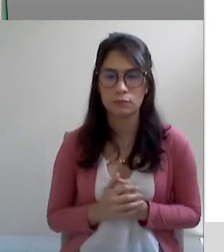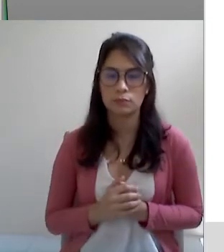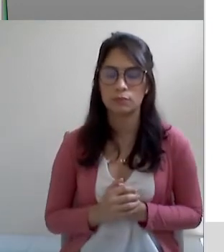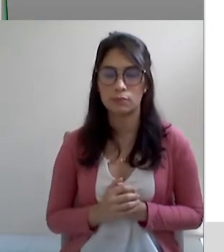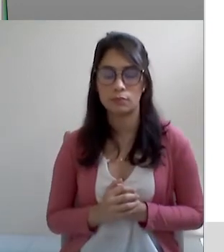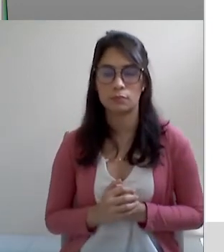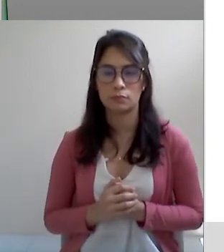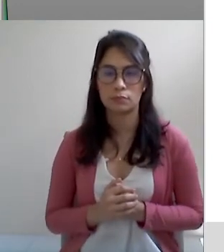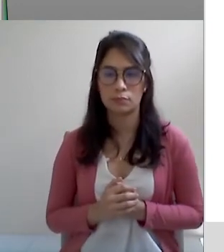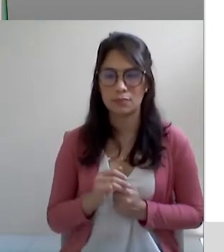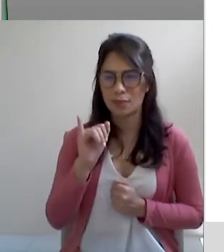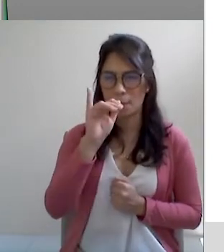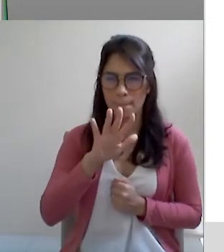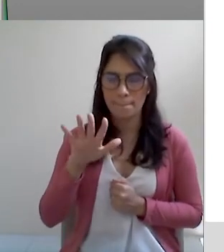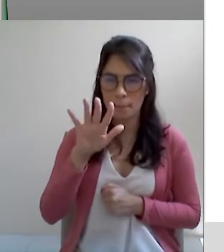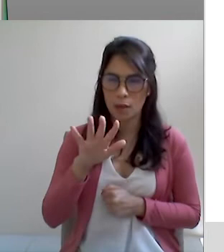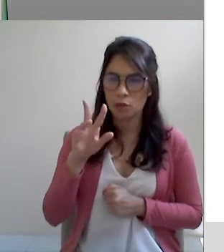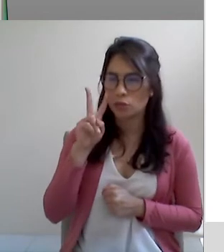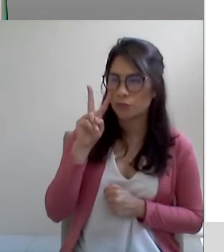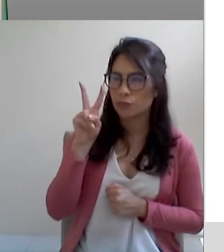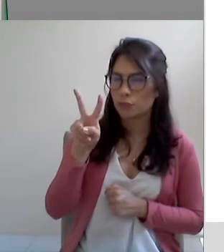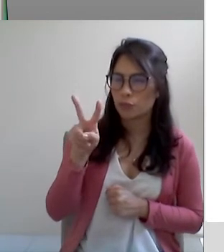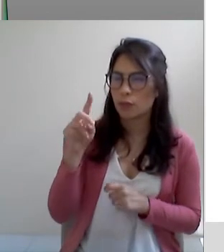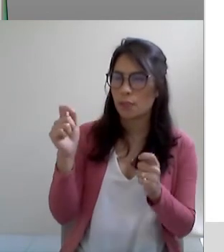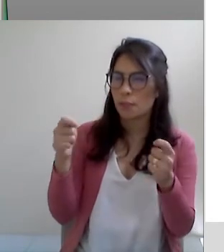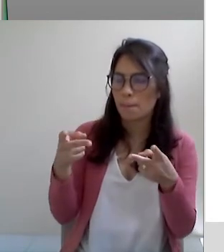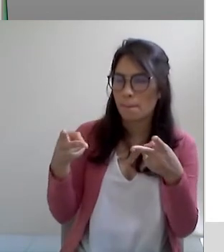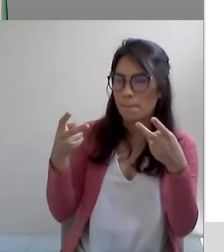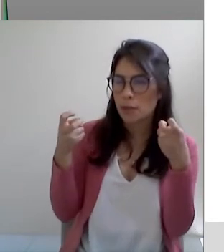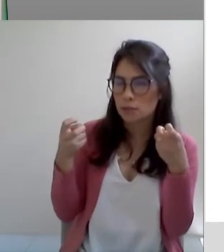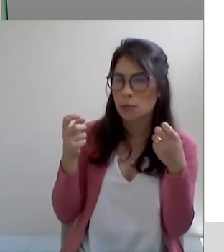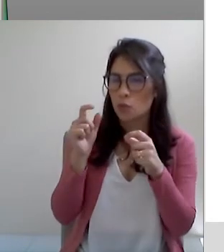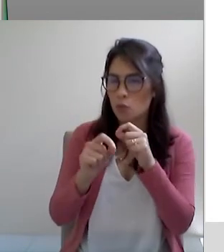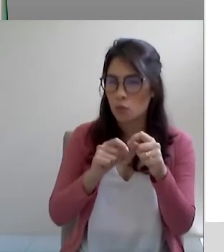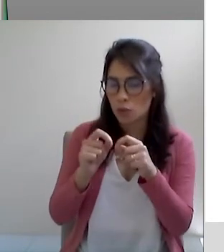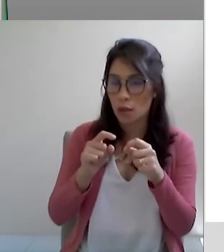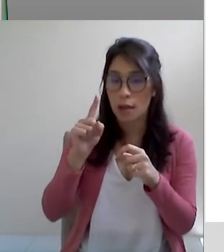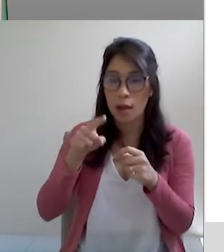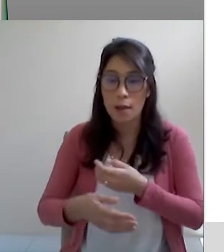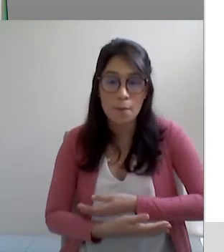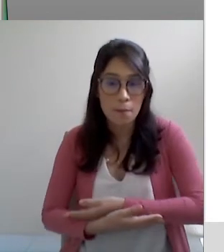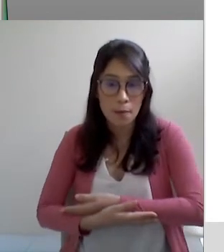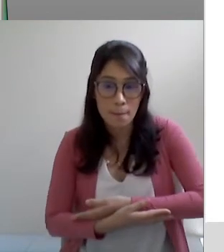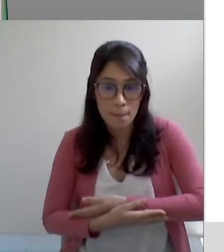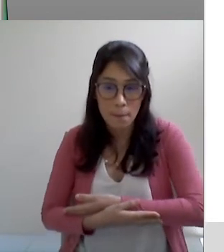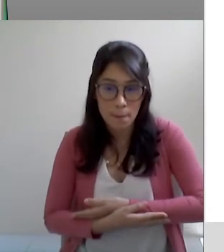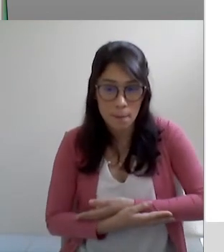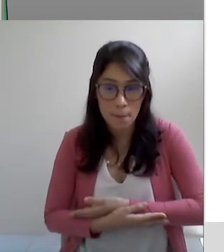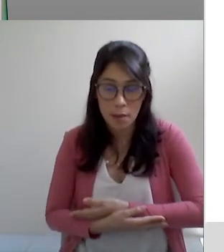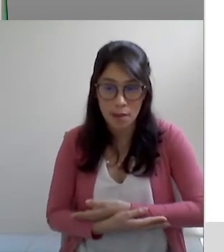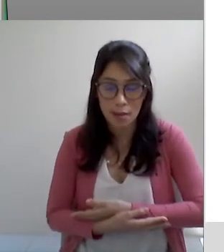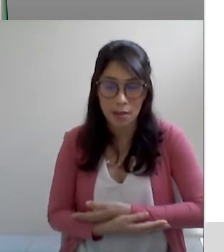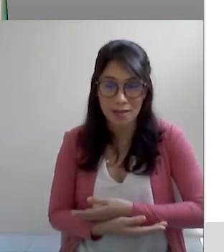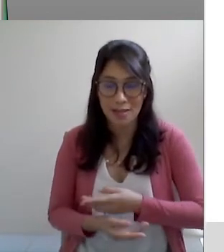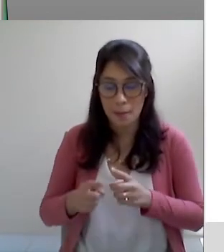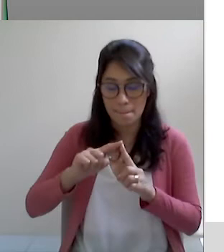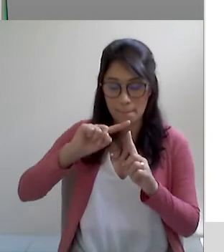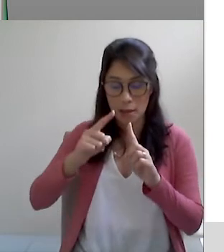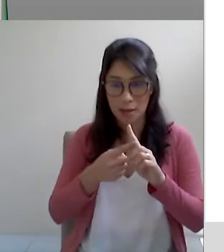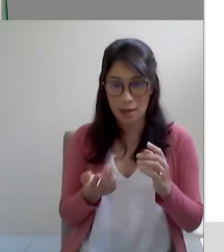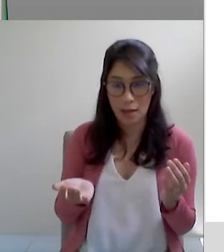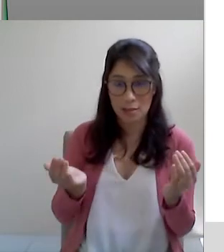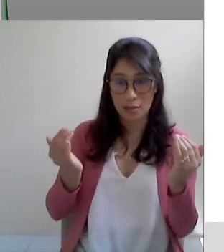final do período de crescimento. Na imagem, pode-se observar a ossificação fetal em